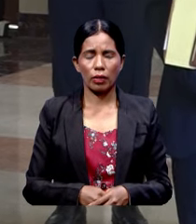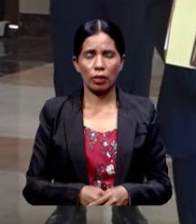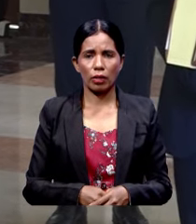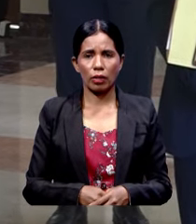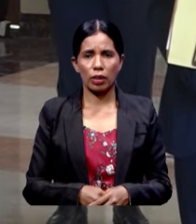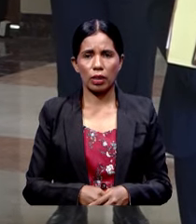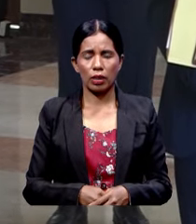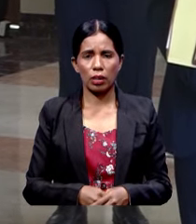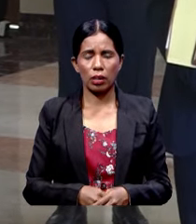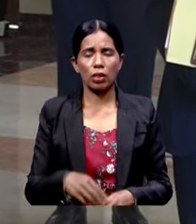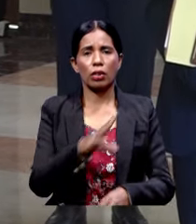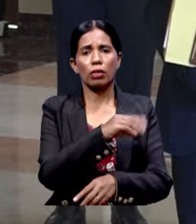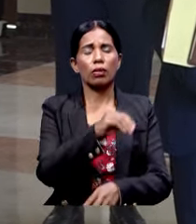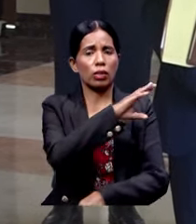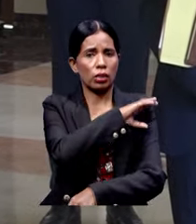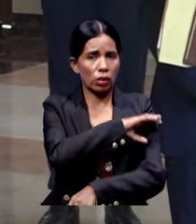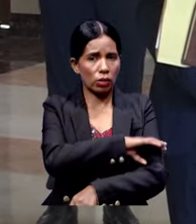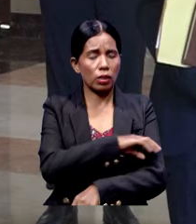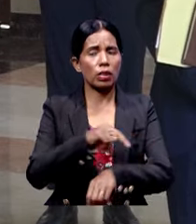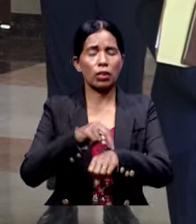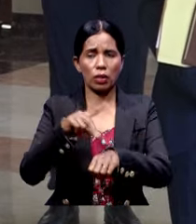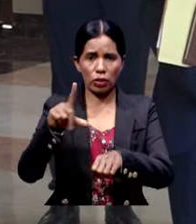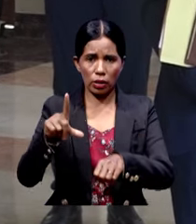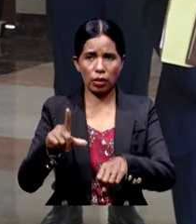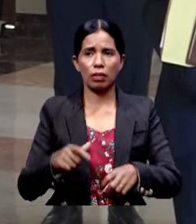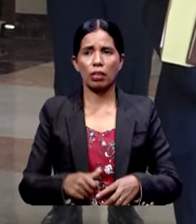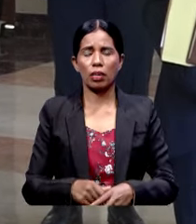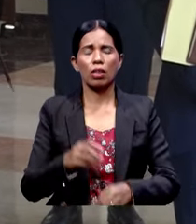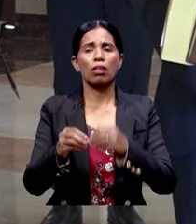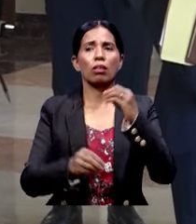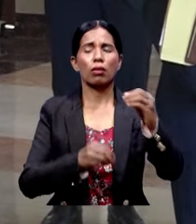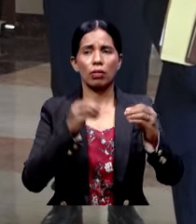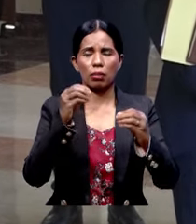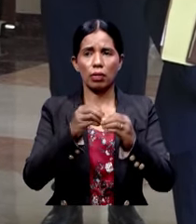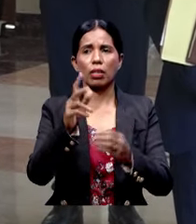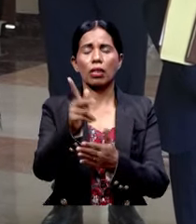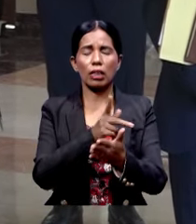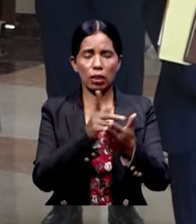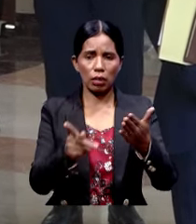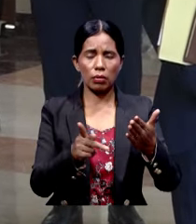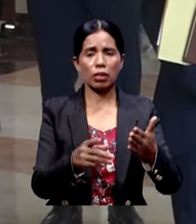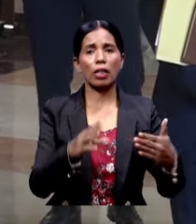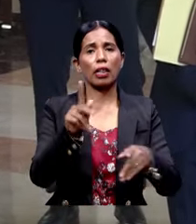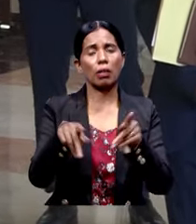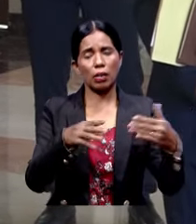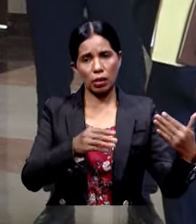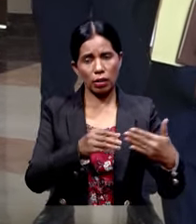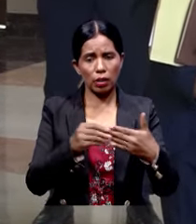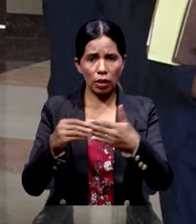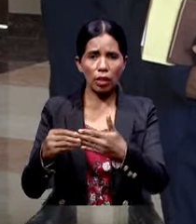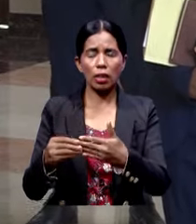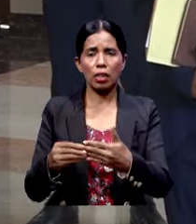mas segurança nacional, né? Com a BAM, crime organizado. Com